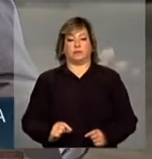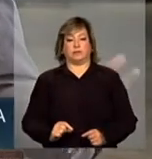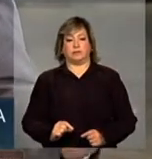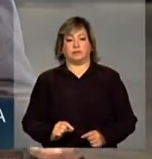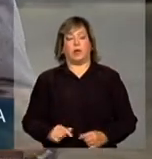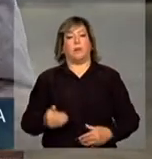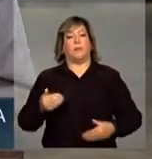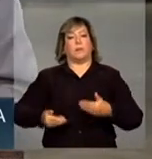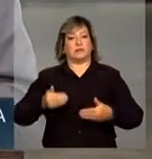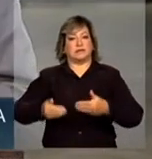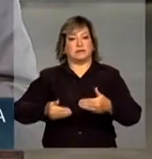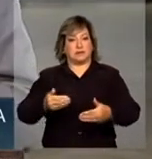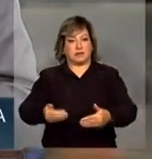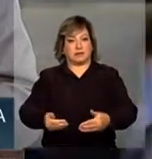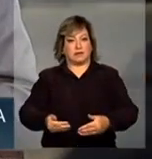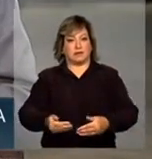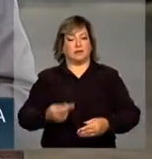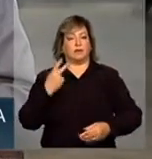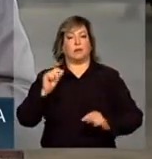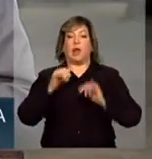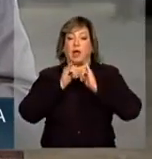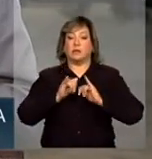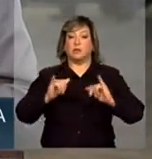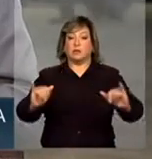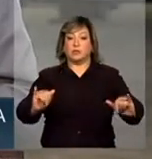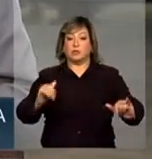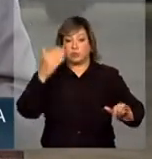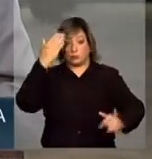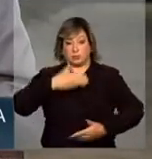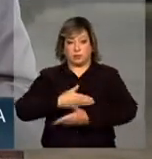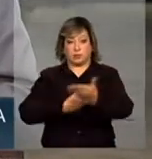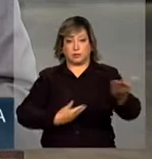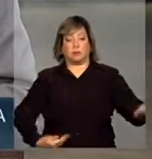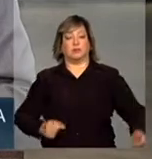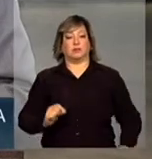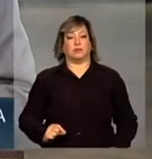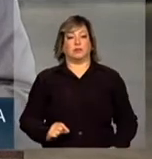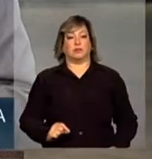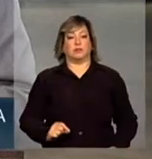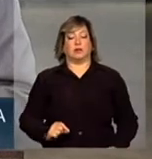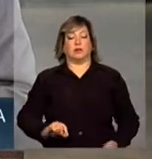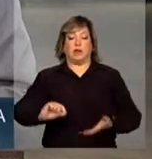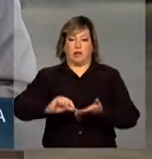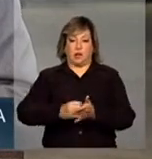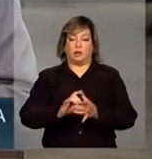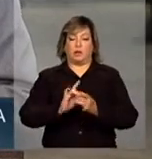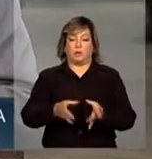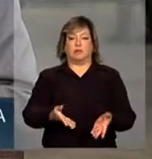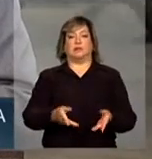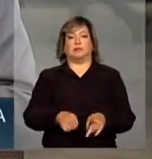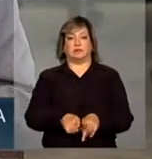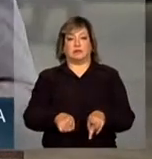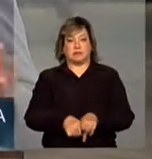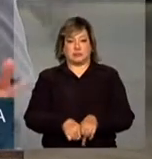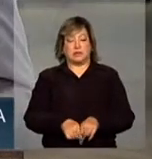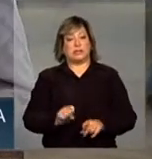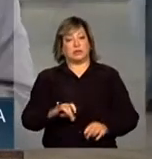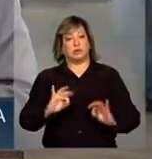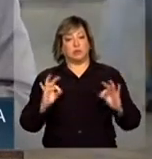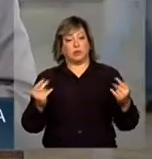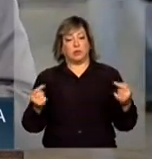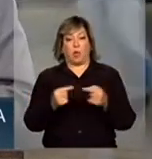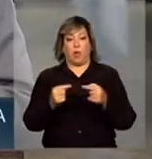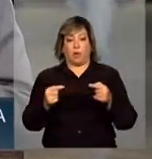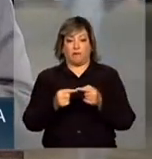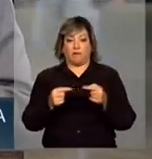o processo de anúncio público e, consequentemente, de autorização, se tudo correr de